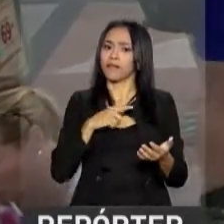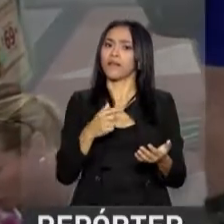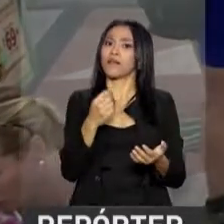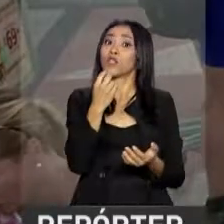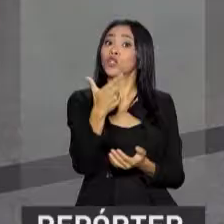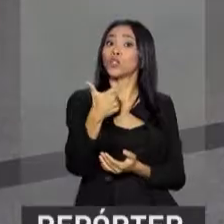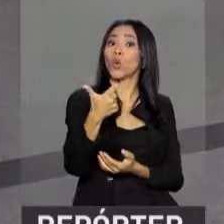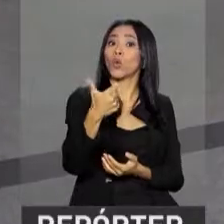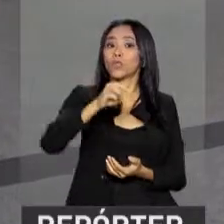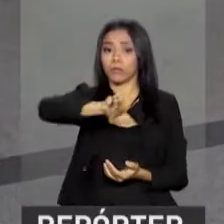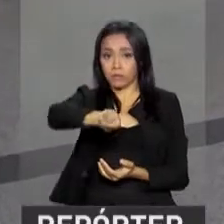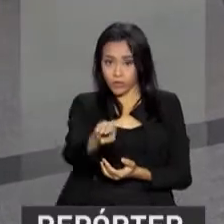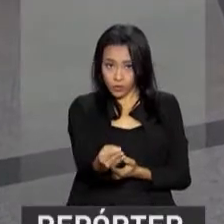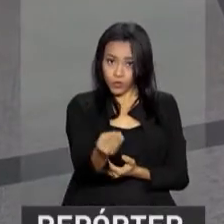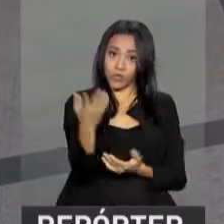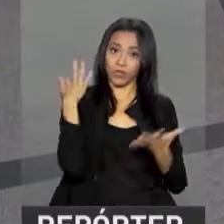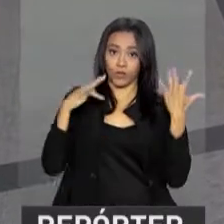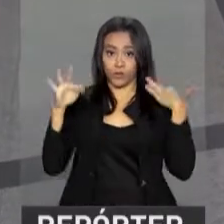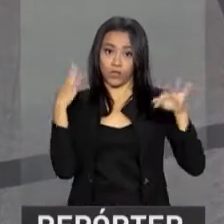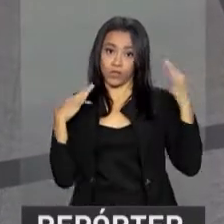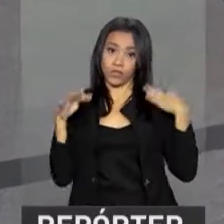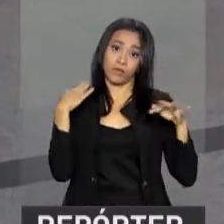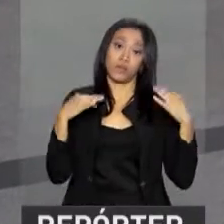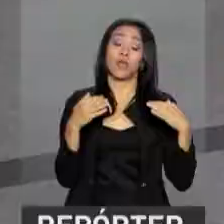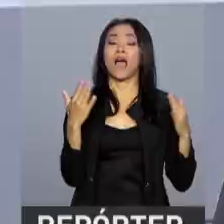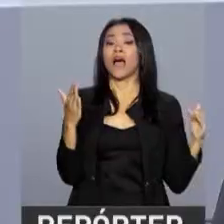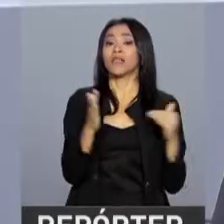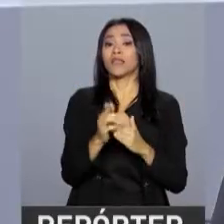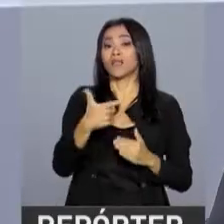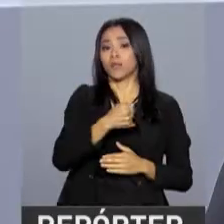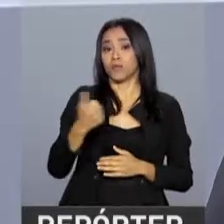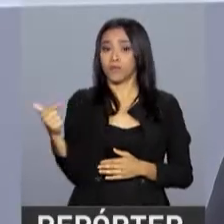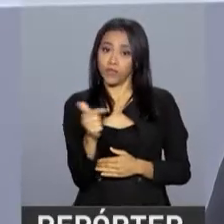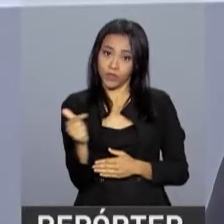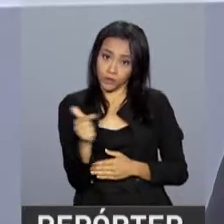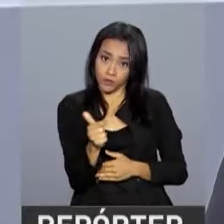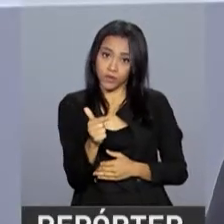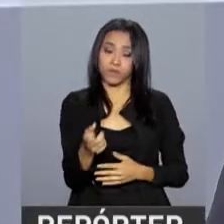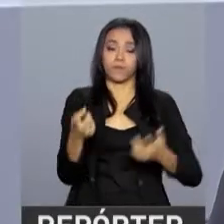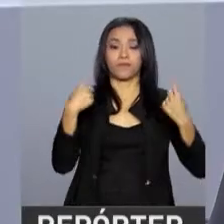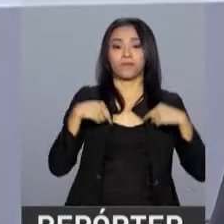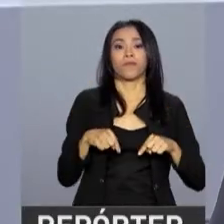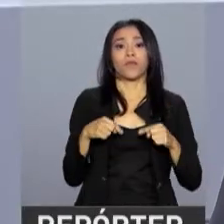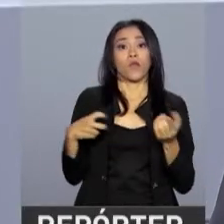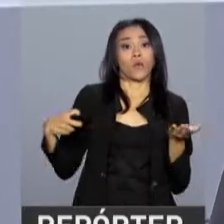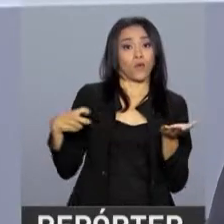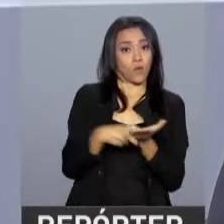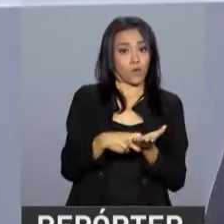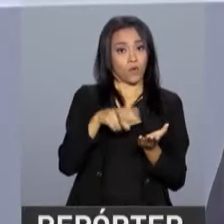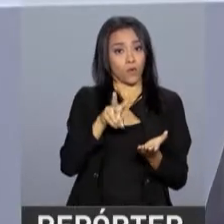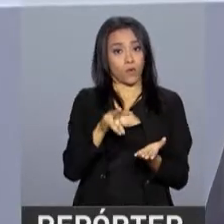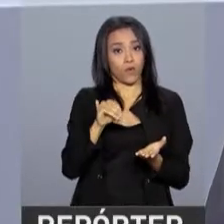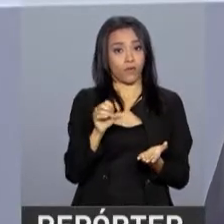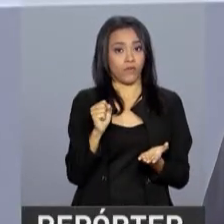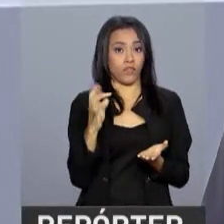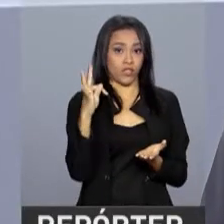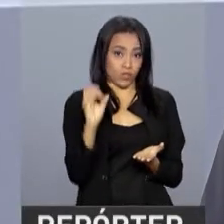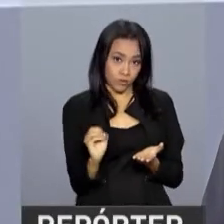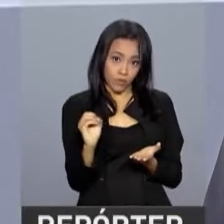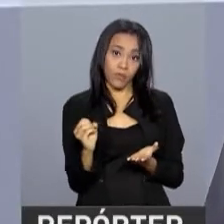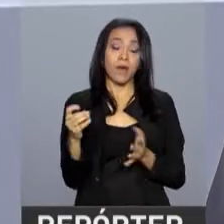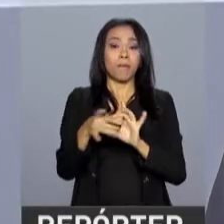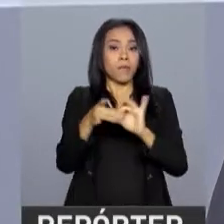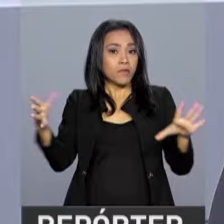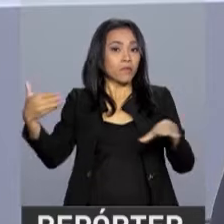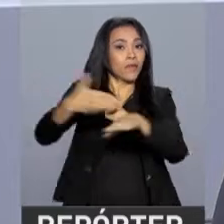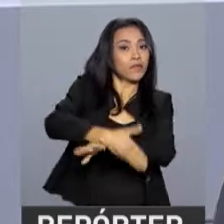de turistas estrangeiros em 2022 com visto eletrônico processo de solicitação para entrada no